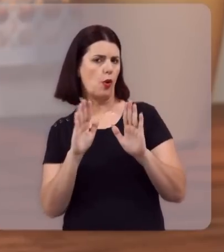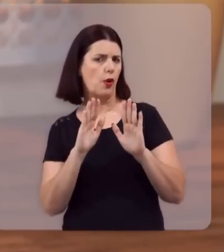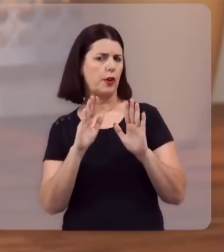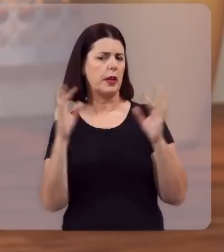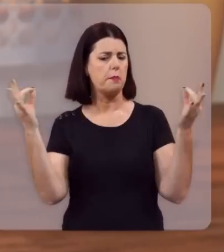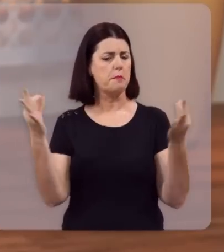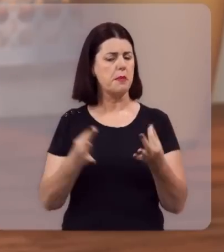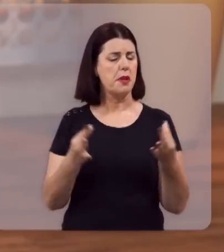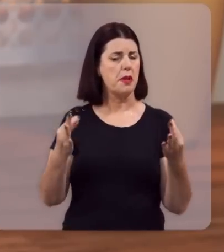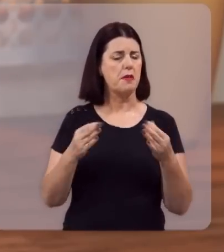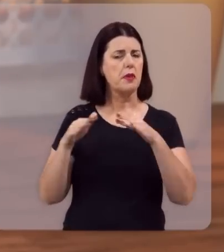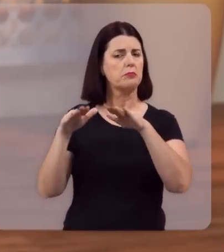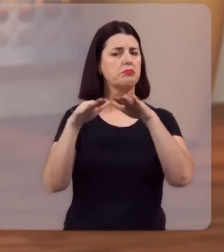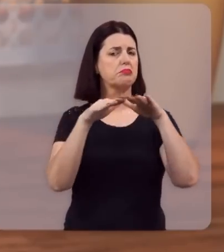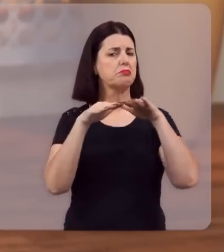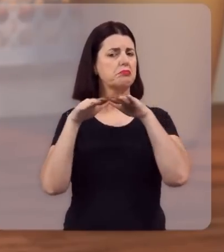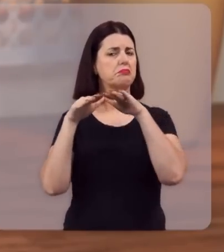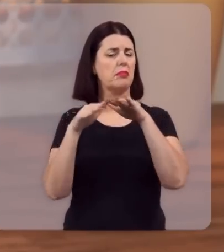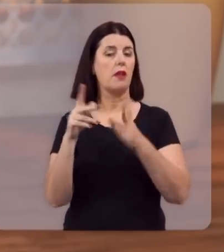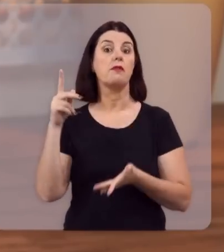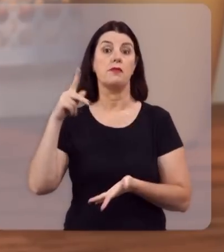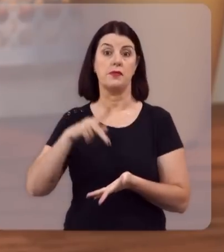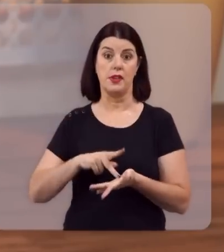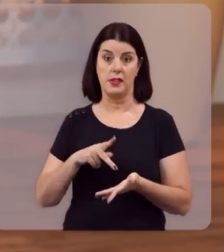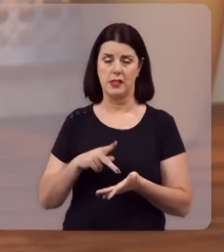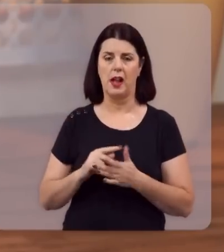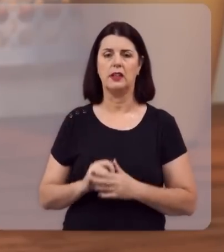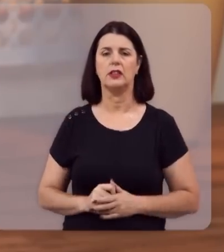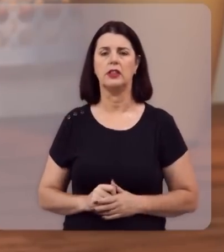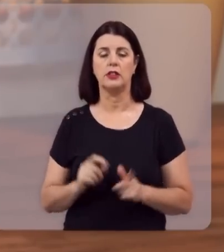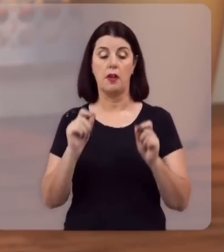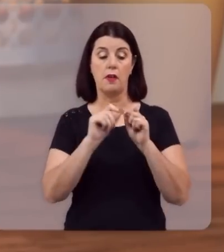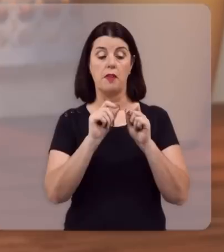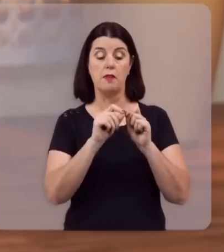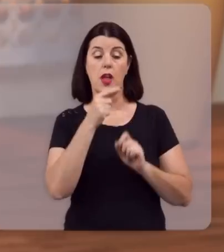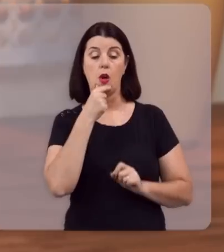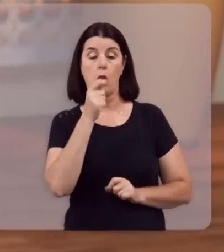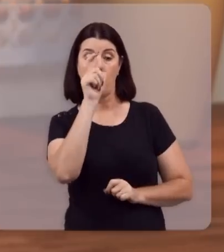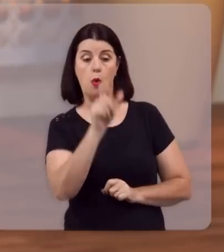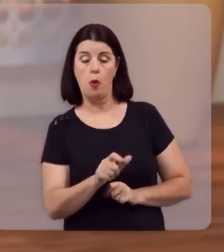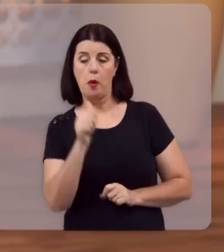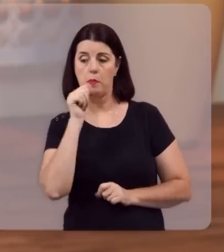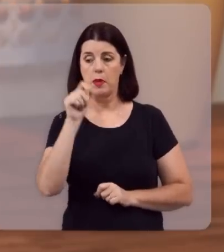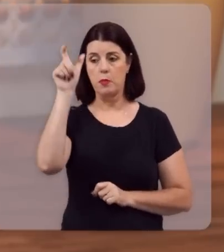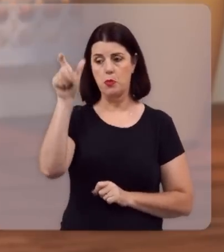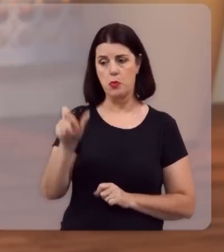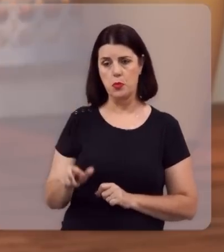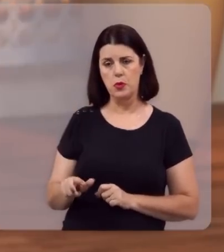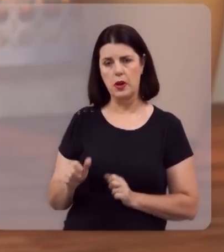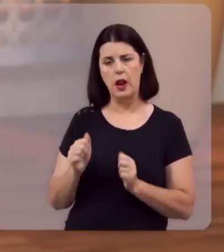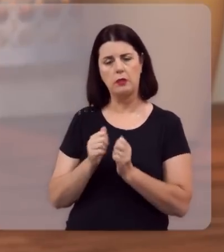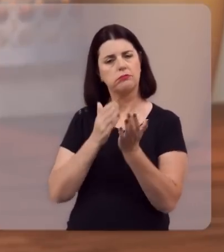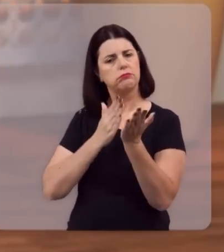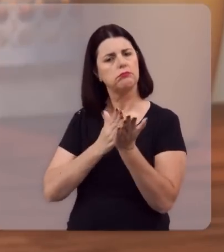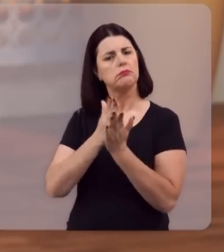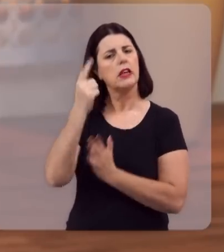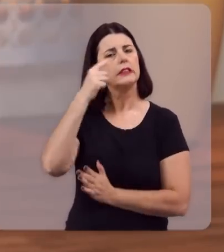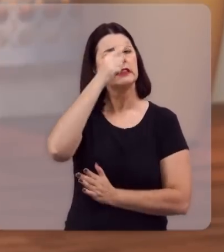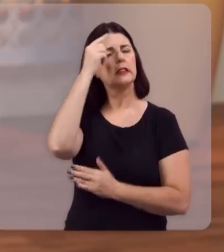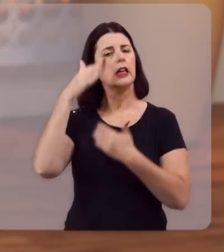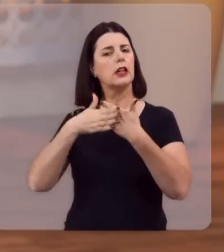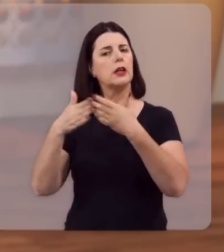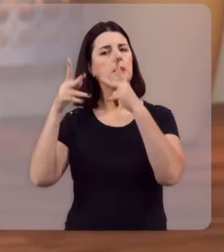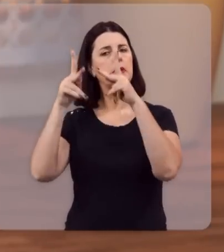criou tudo em perfeição e harmonia Isso é uma verdade criou o ser humano em retidão ou seja o ser humano foi criado